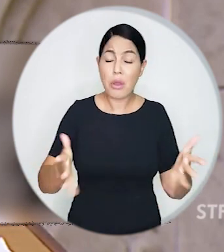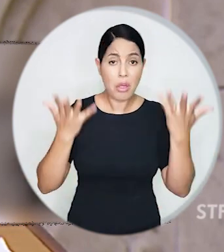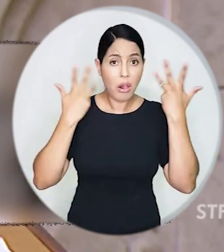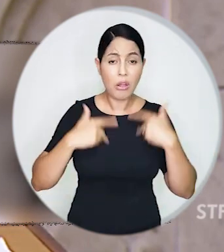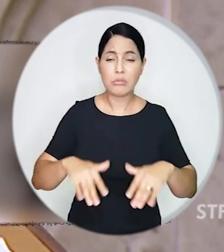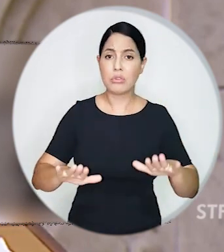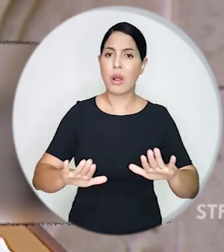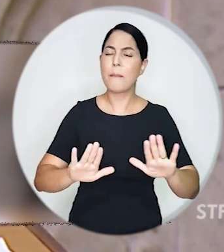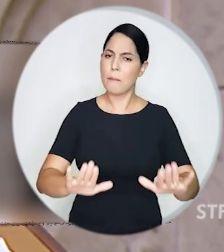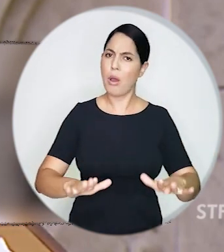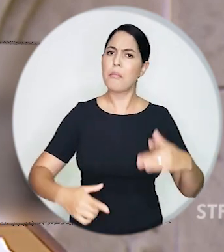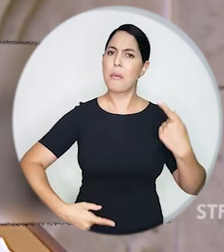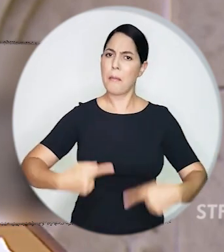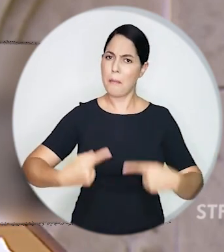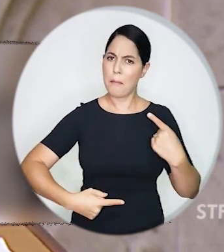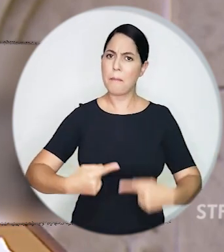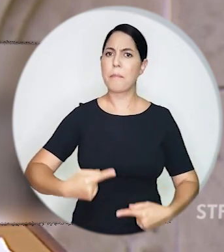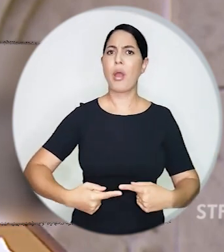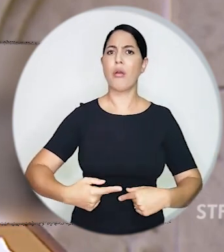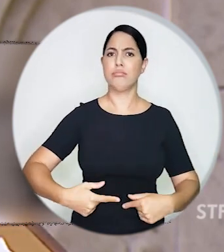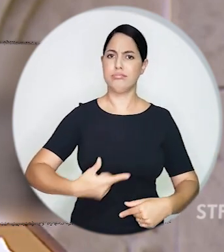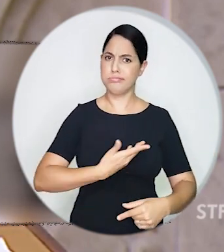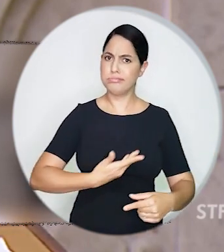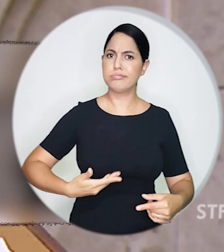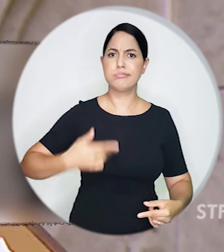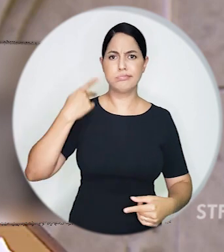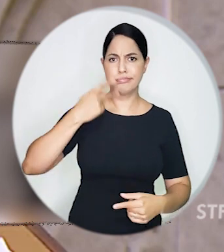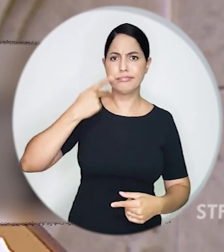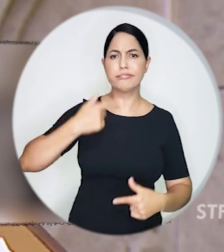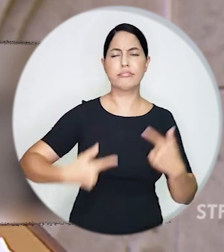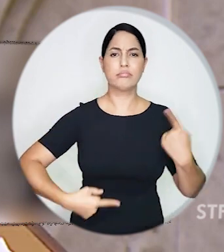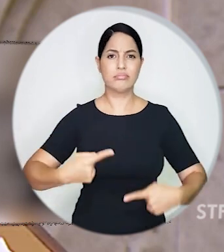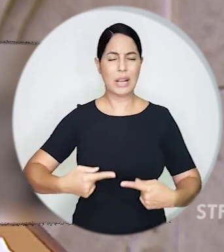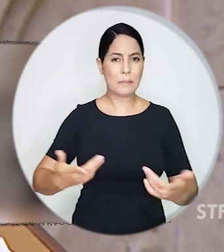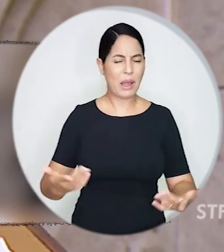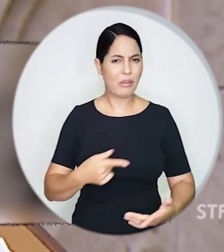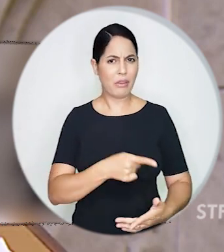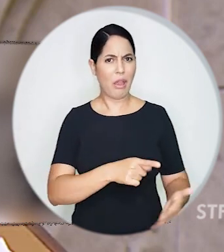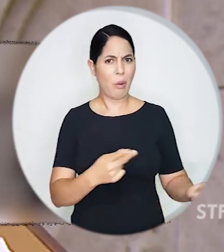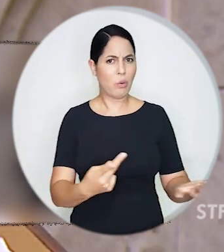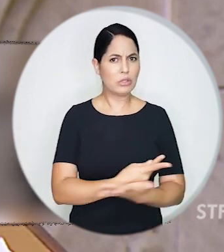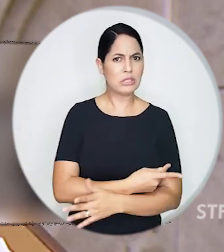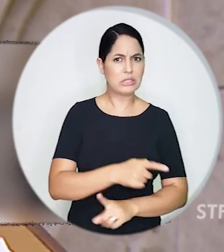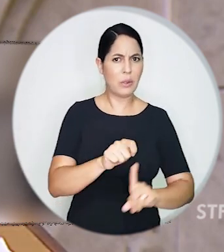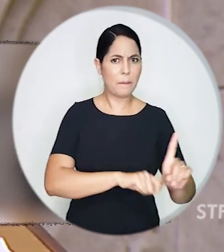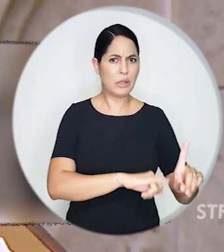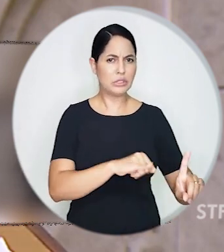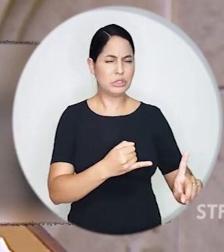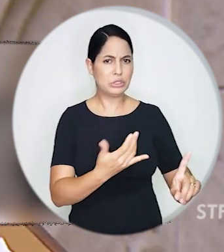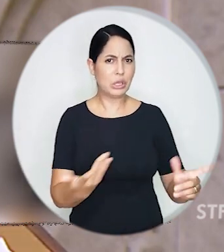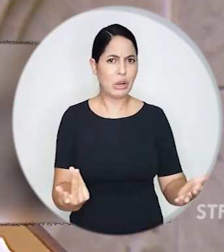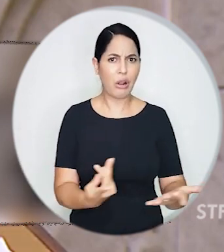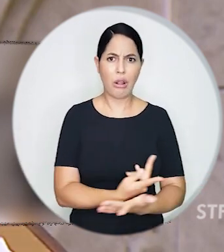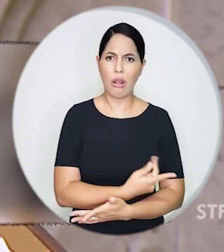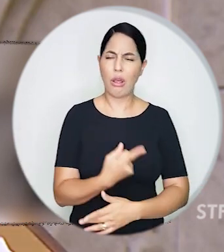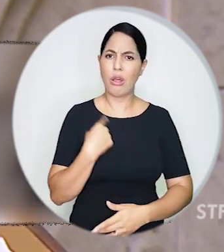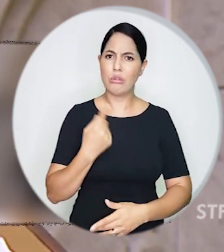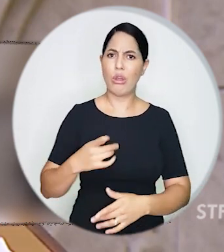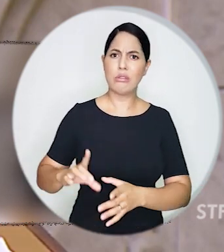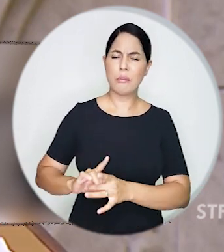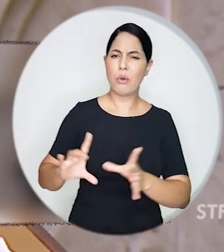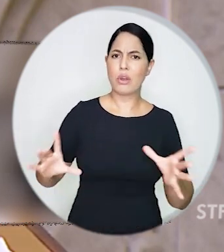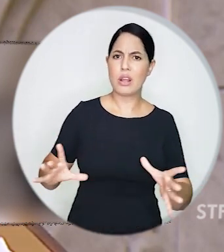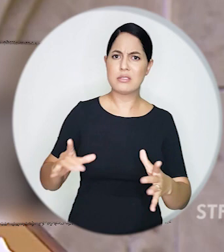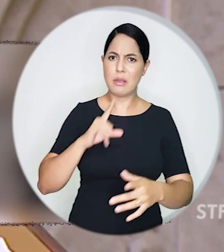democracia e devem ter vez no debate público, mas não se confundem com os intoleráveis ataques violentos que põem em risco a